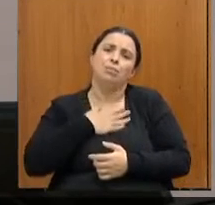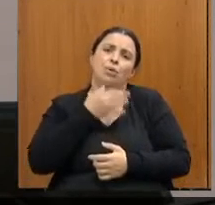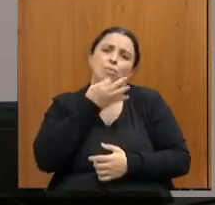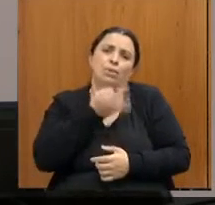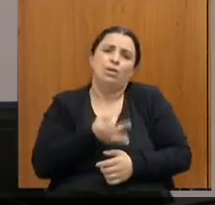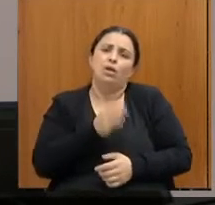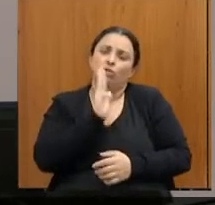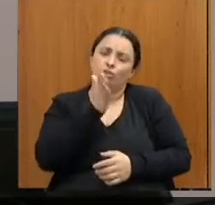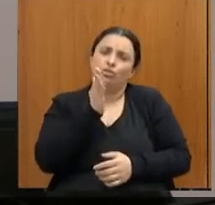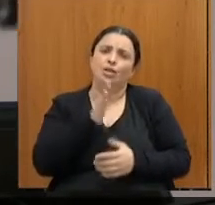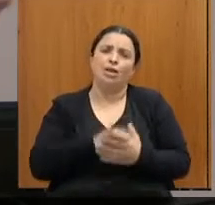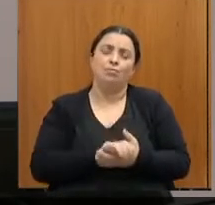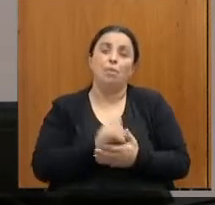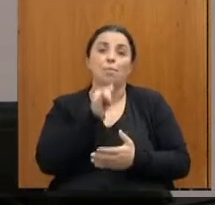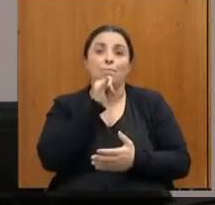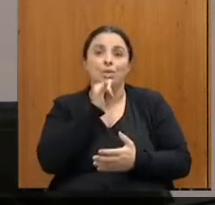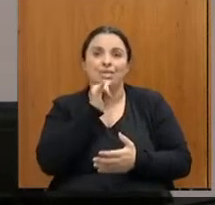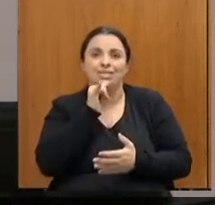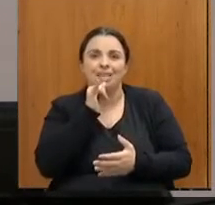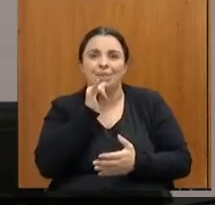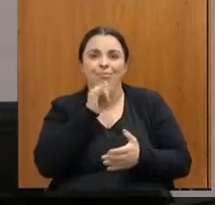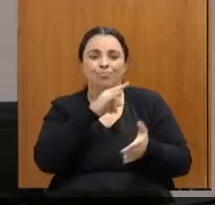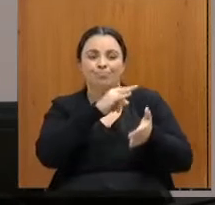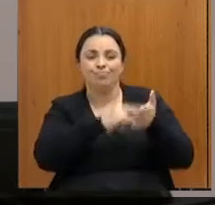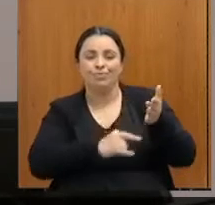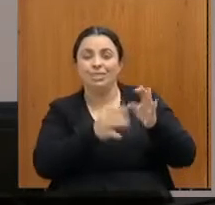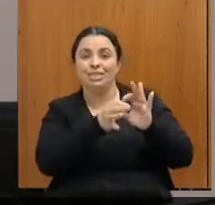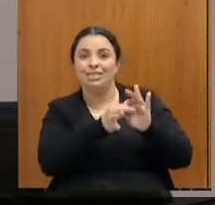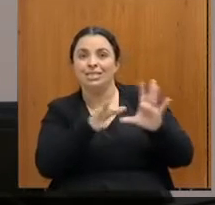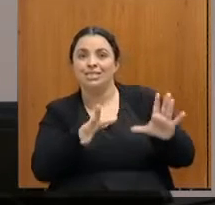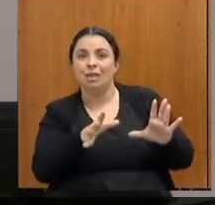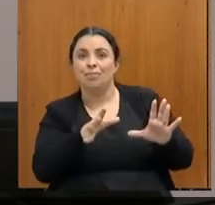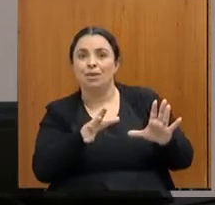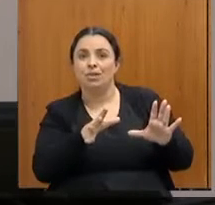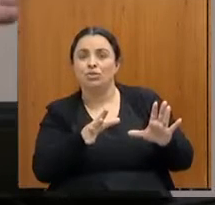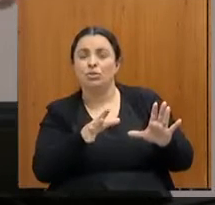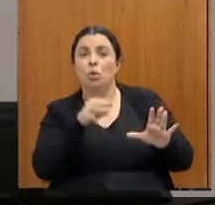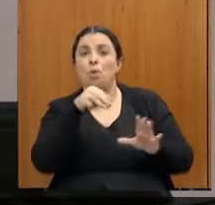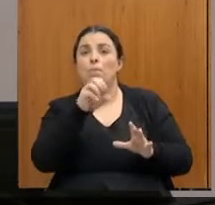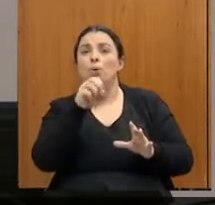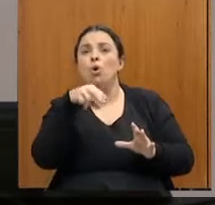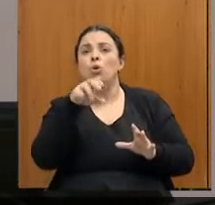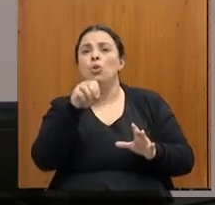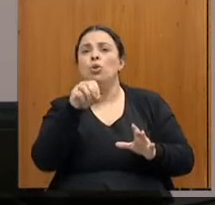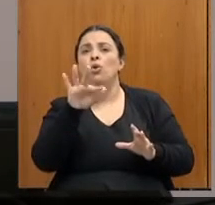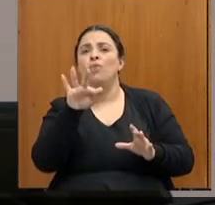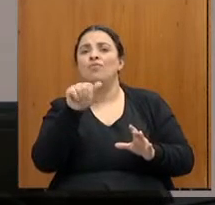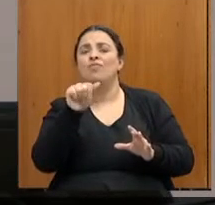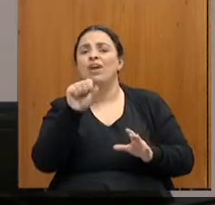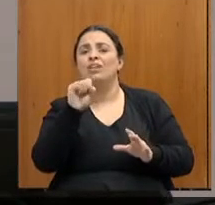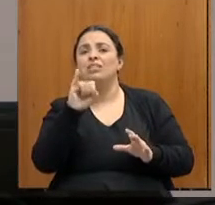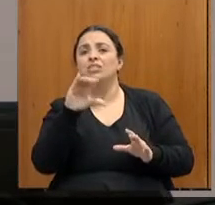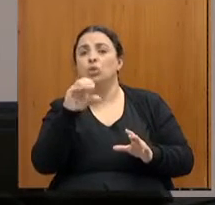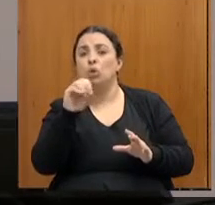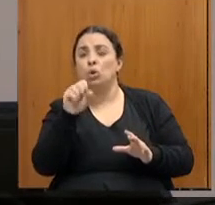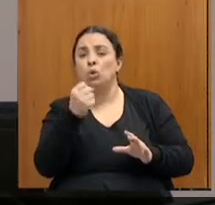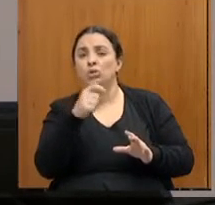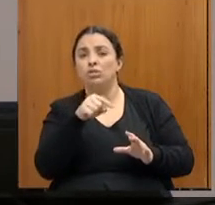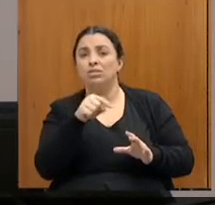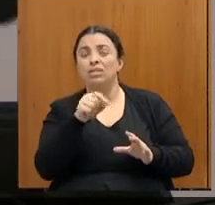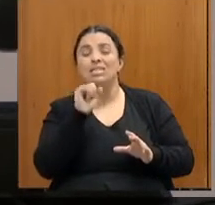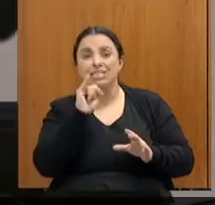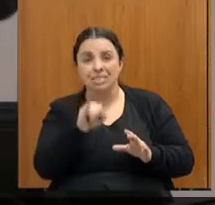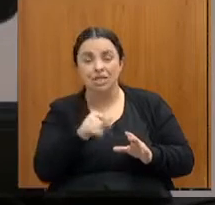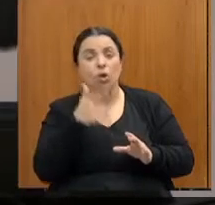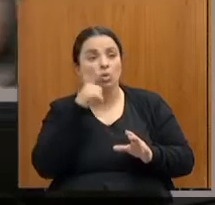exemplo dos licenciamentos monofásicos Seria um grande avanço que o Brasil poderia ter nós temos